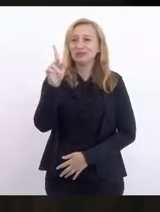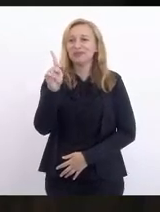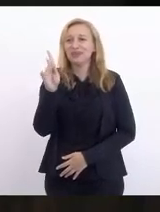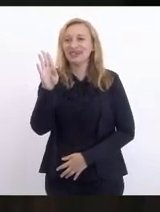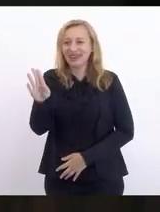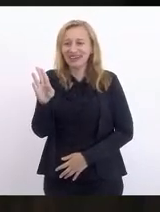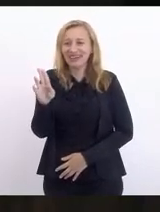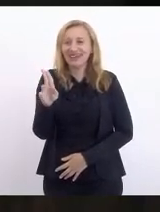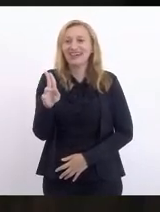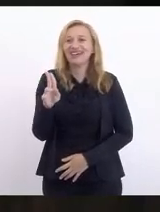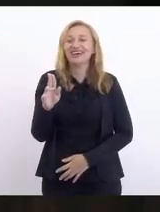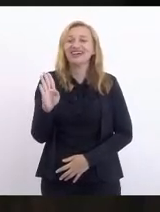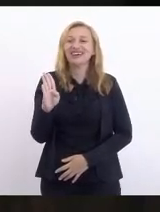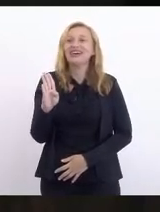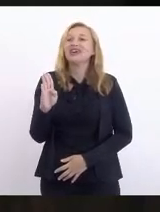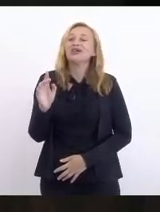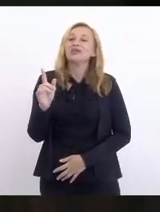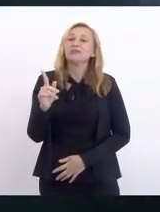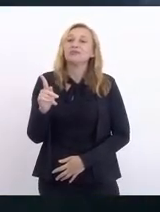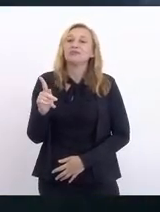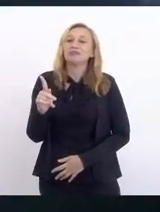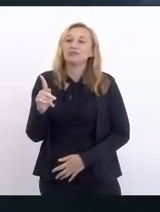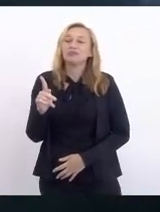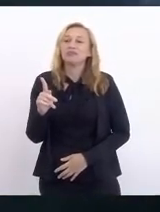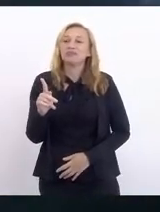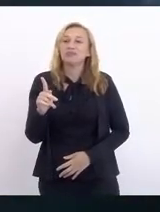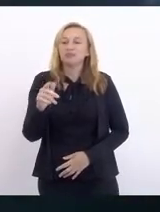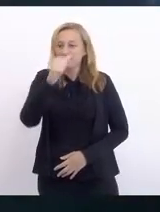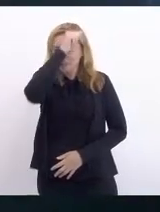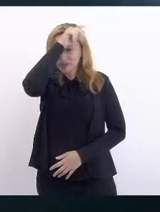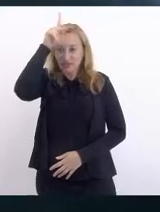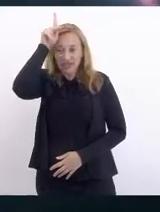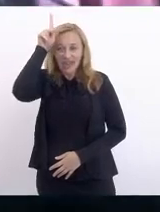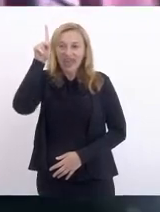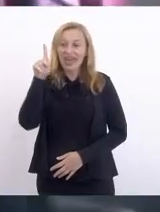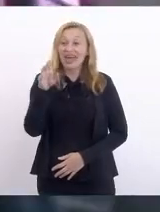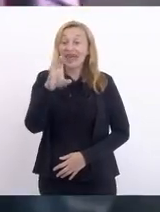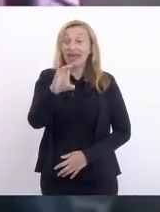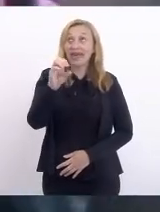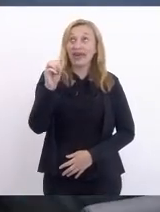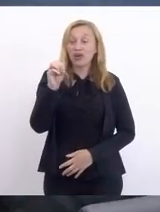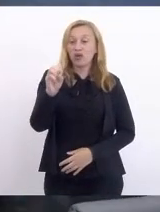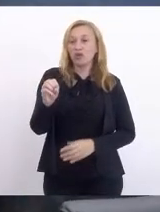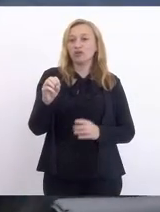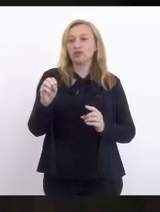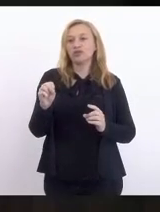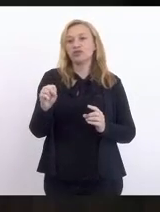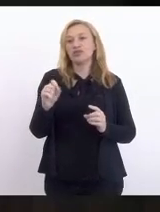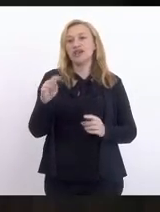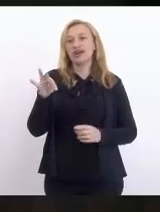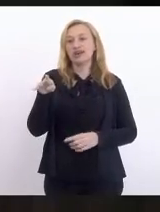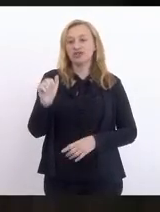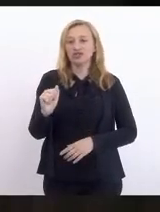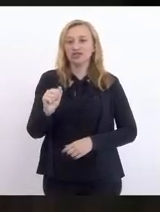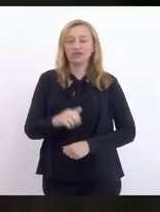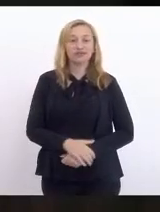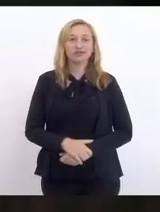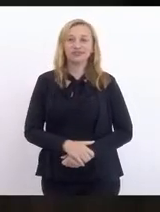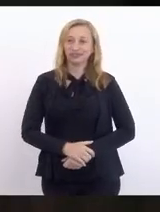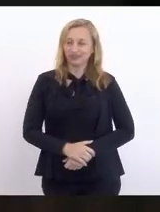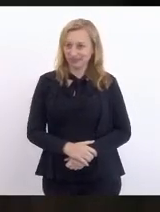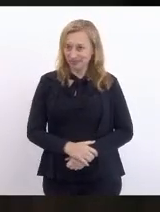ou preferia o prefeito Eco socialista Rubem bomtempo e aqui então é